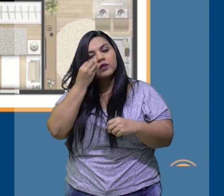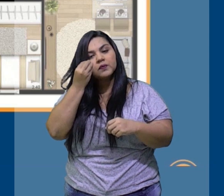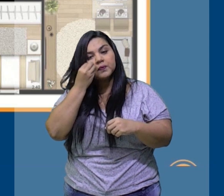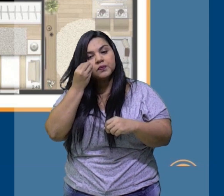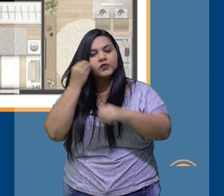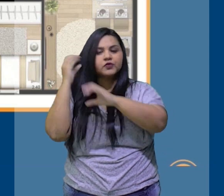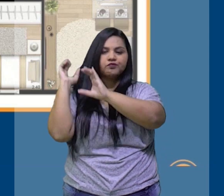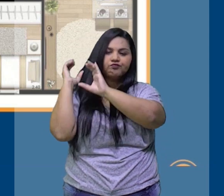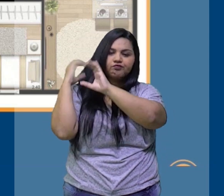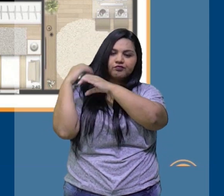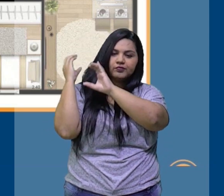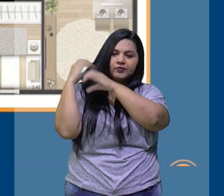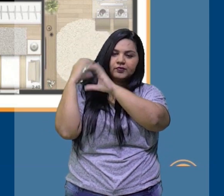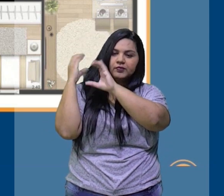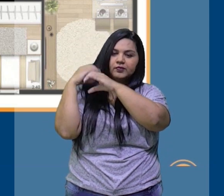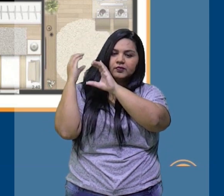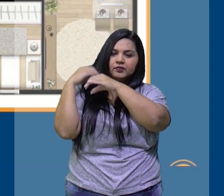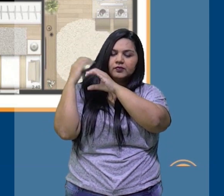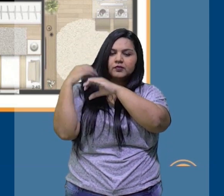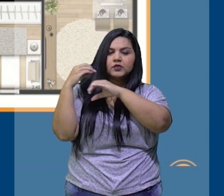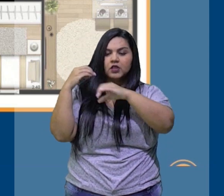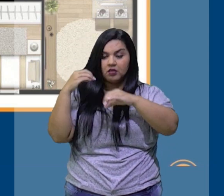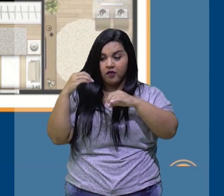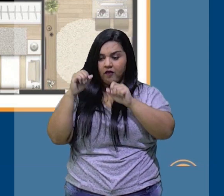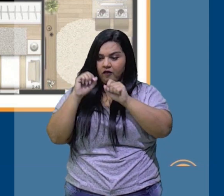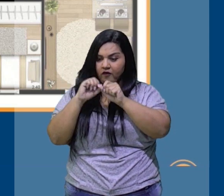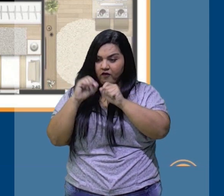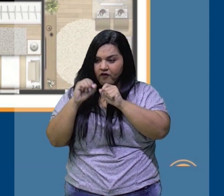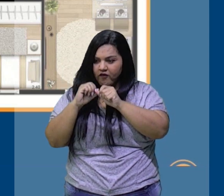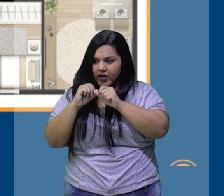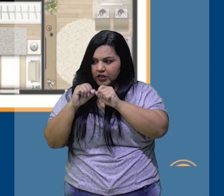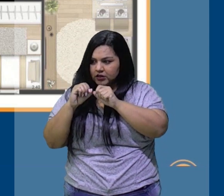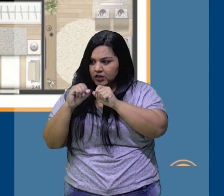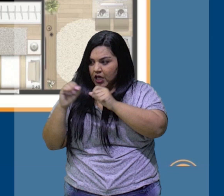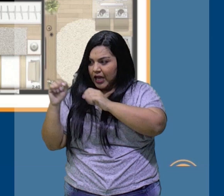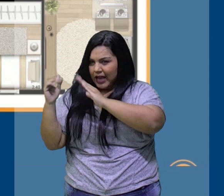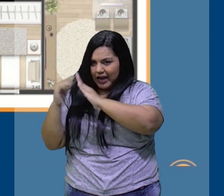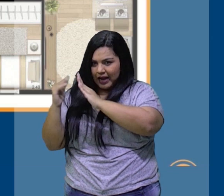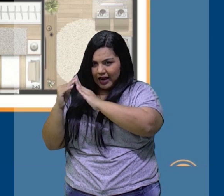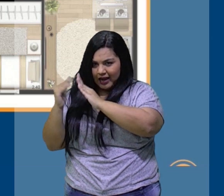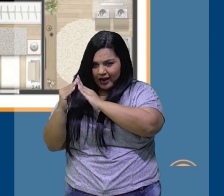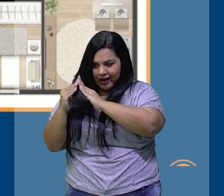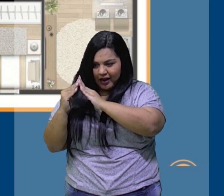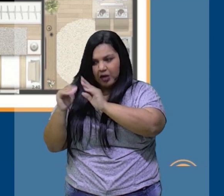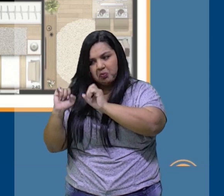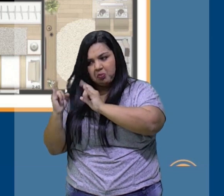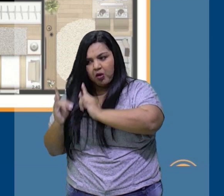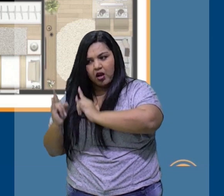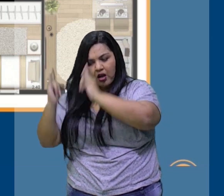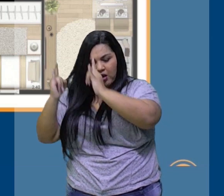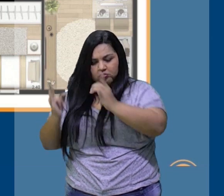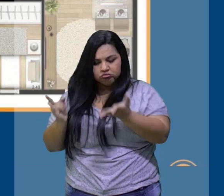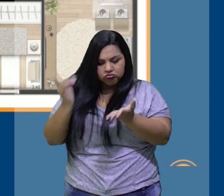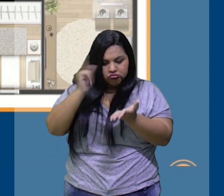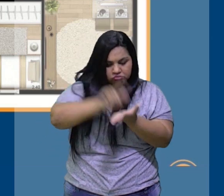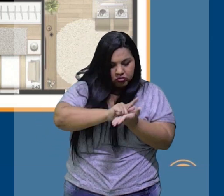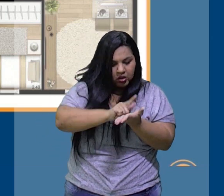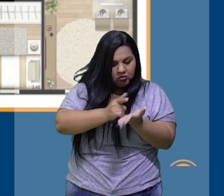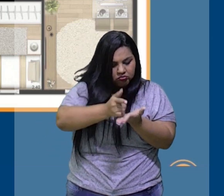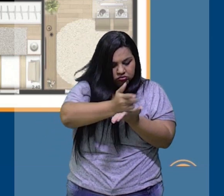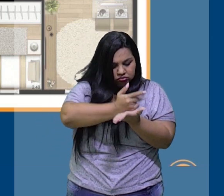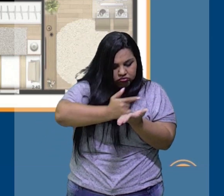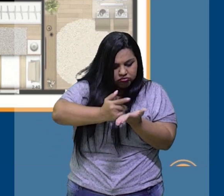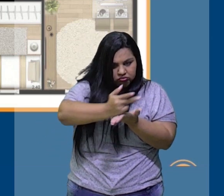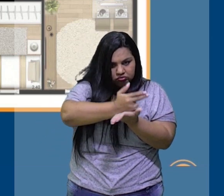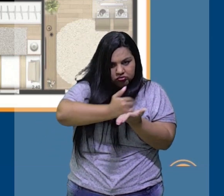né? Representação cartográfica também com a escala muito grande, né? Onde a gente tem uma área pequena